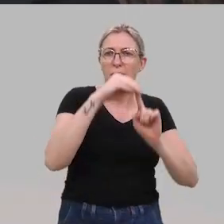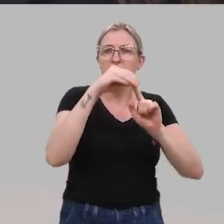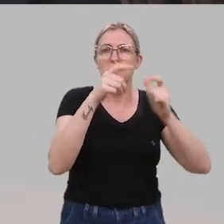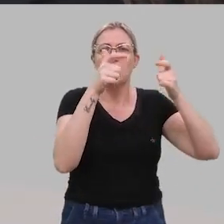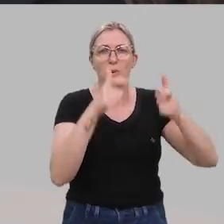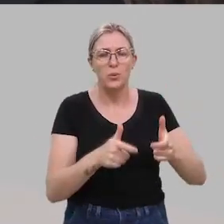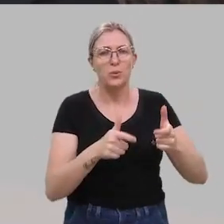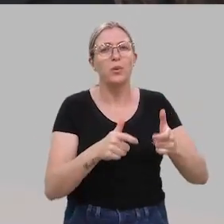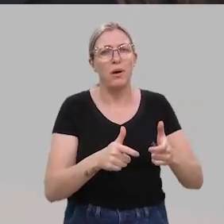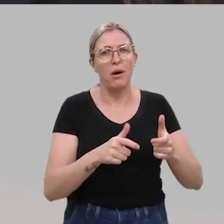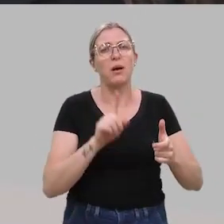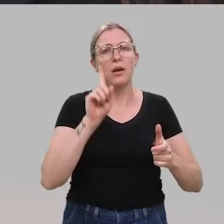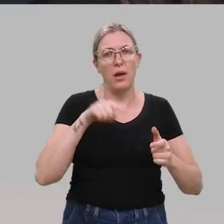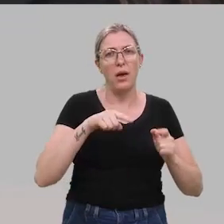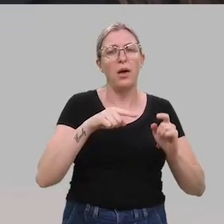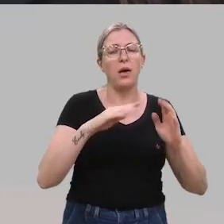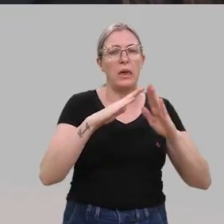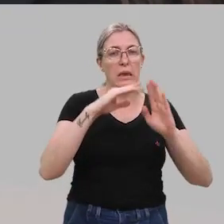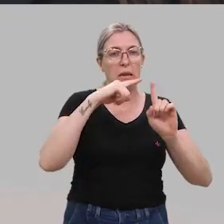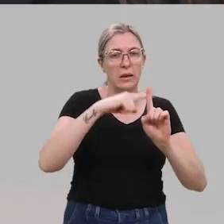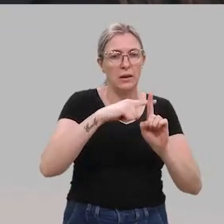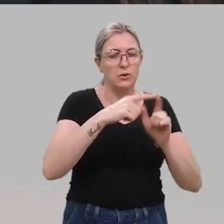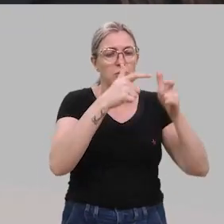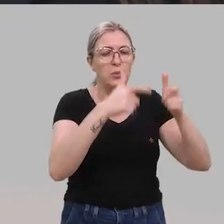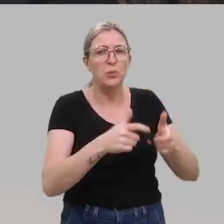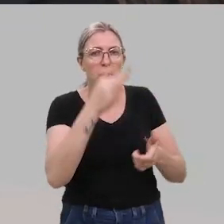e peregrinações de tanta gente. Esta é